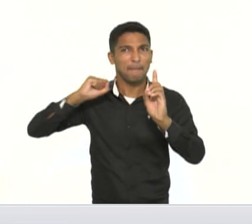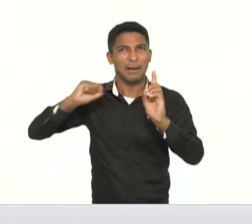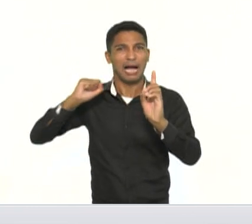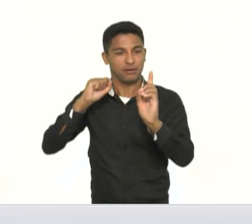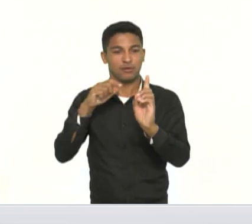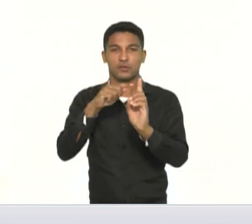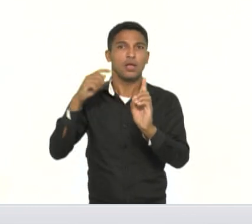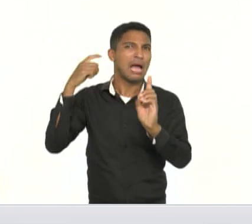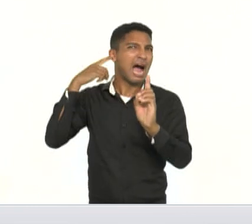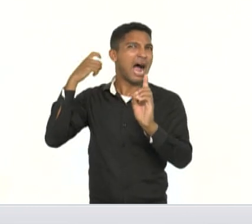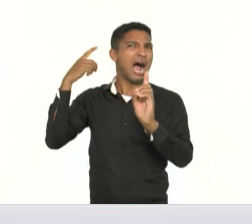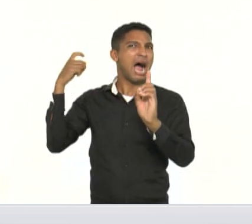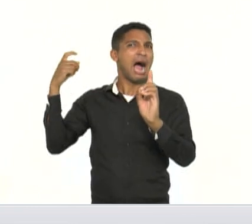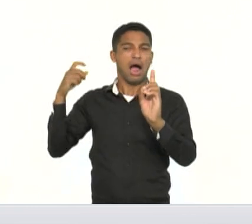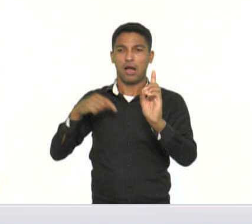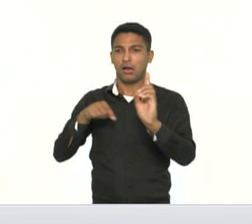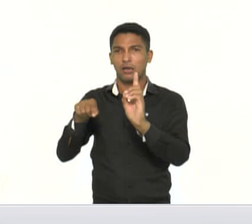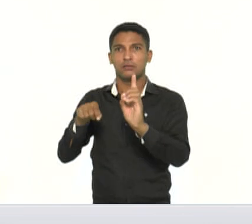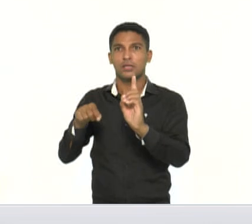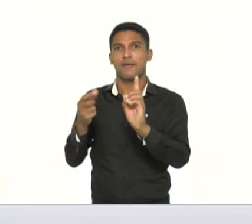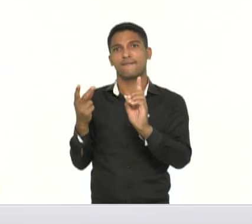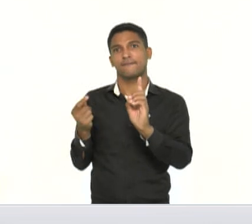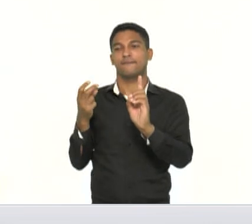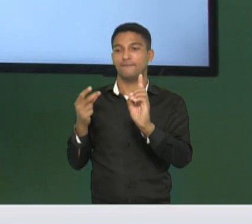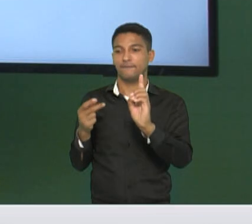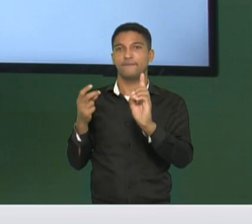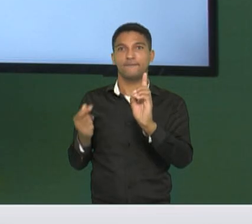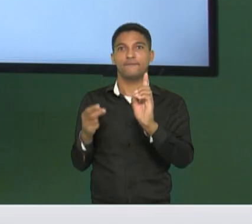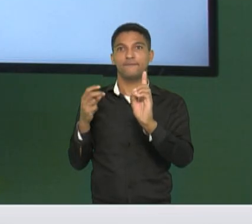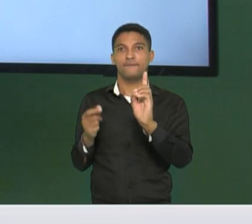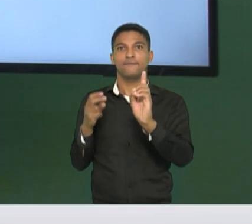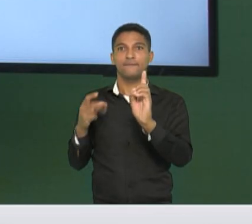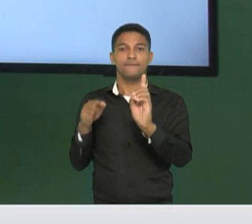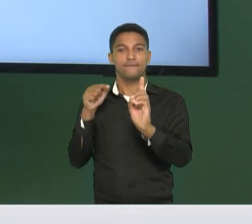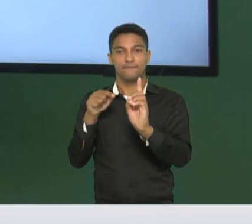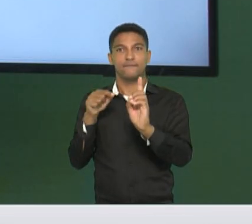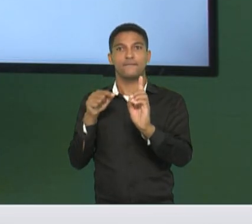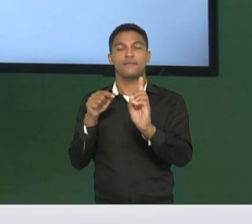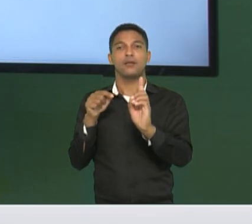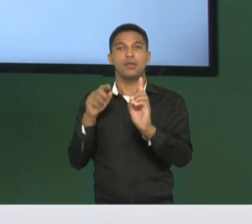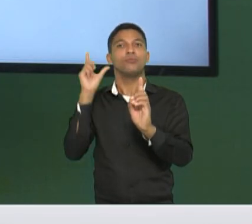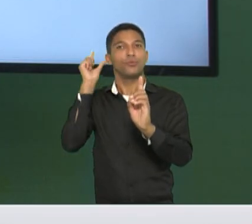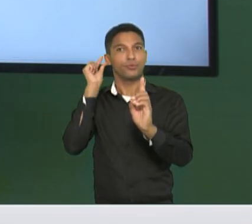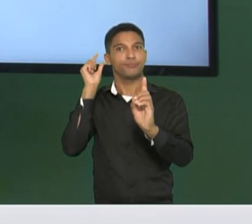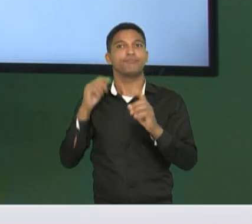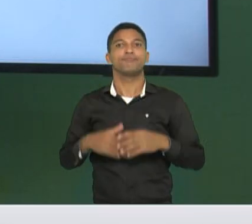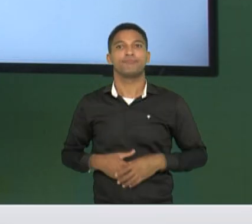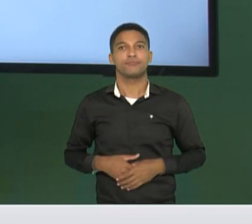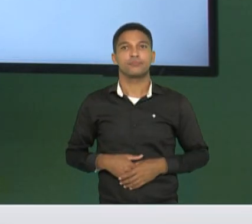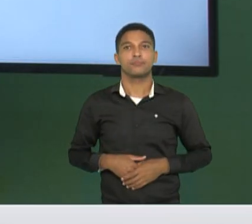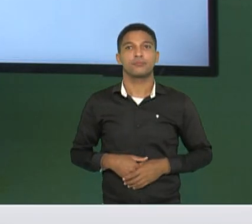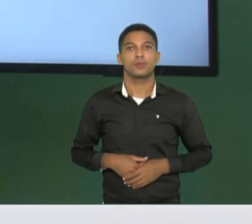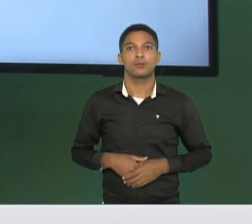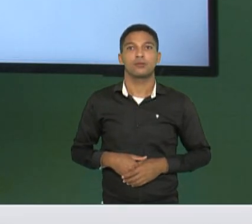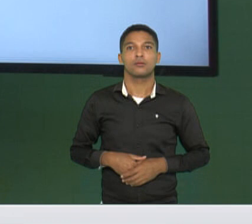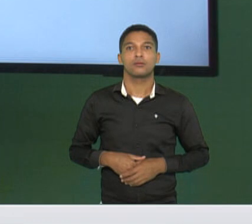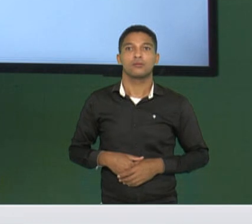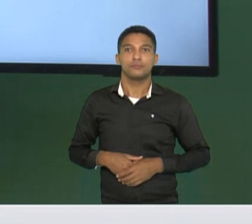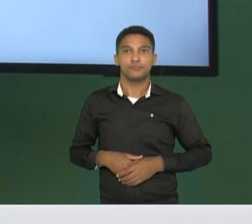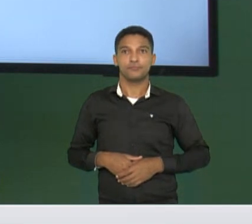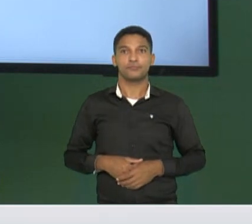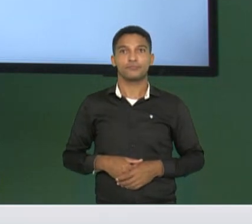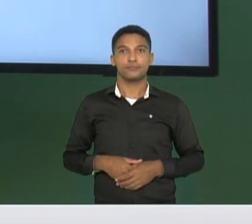muito altos durante algum tempo. Então, a principal causa, gente, é a exposição a som alto.